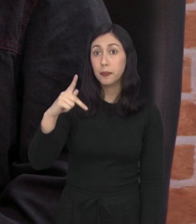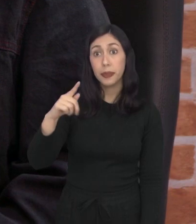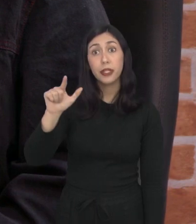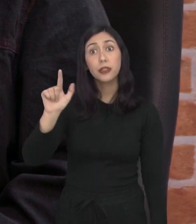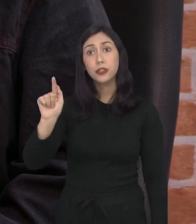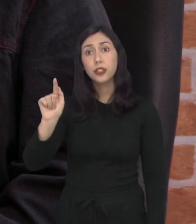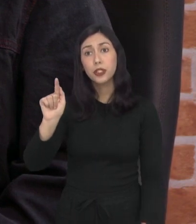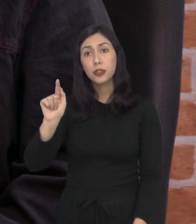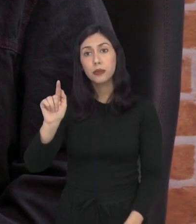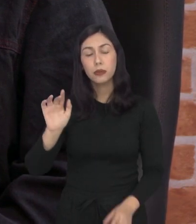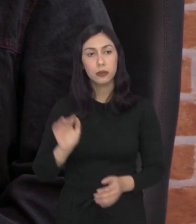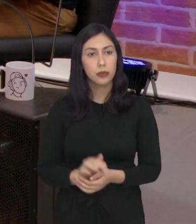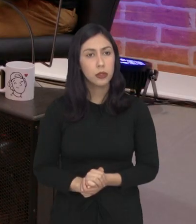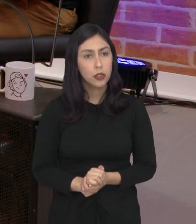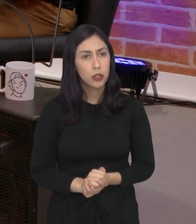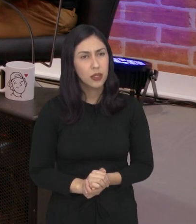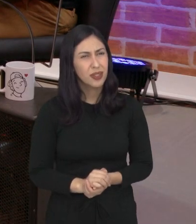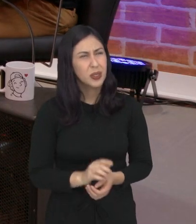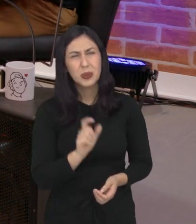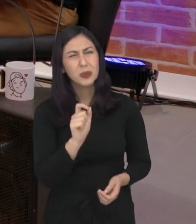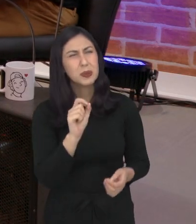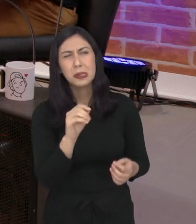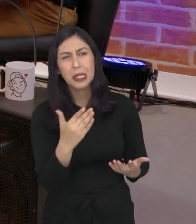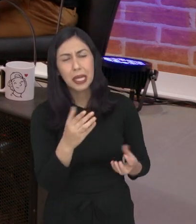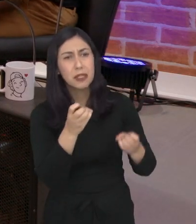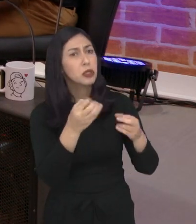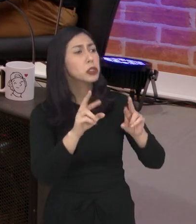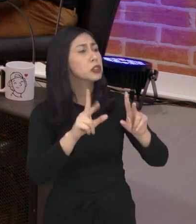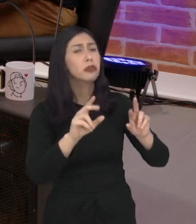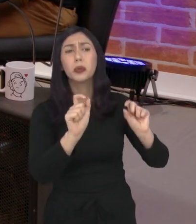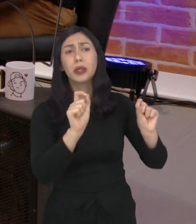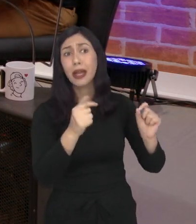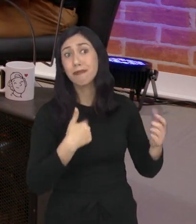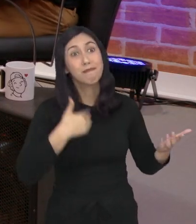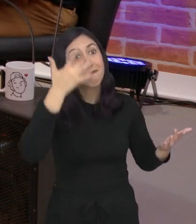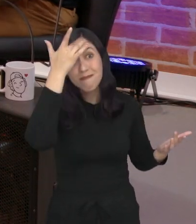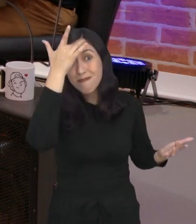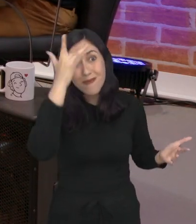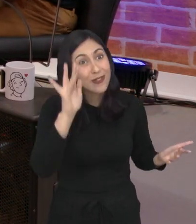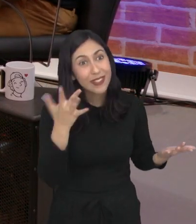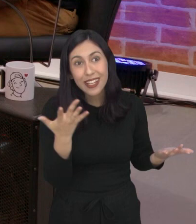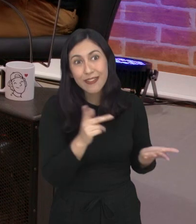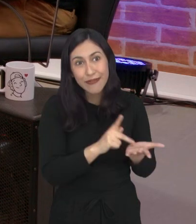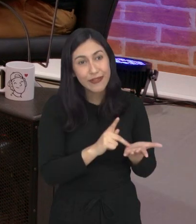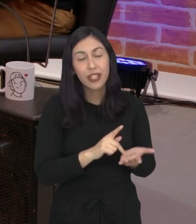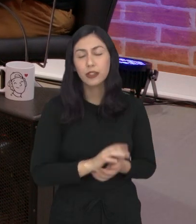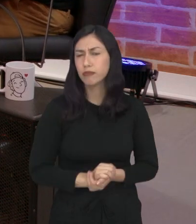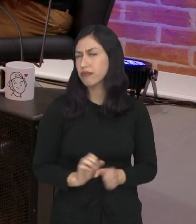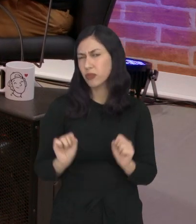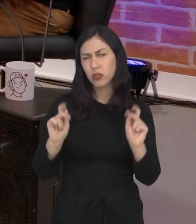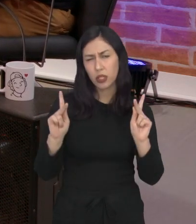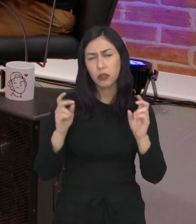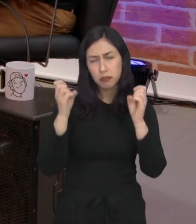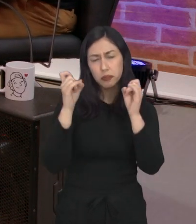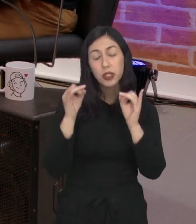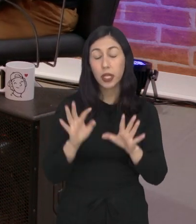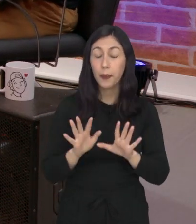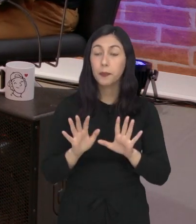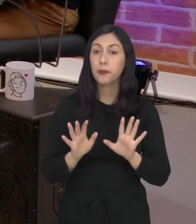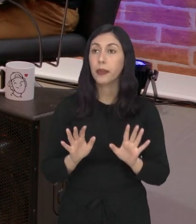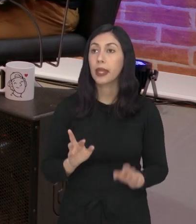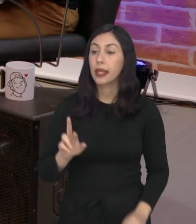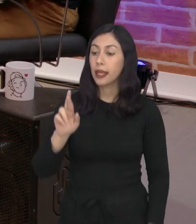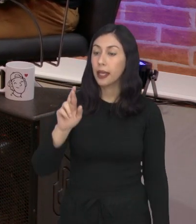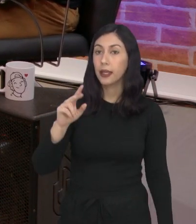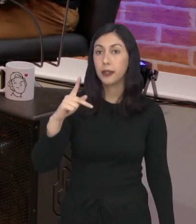se Explica essa fosse... diferença. O que seria o RPG em si? Justo. Assim, eu não sei. De verdade, não sei o que é um RPG. Muito bem. Não, sem problema, pô. Eu acho que a gente pode colocar o